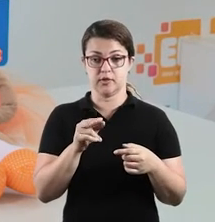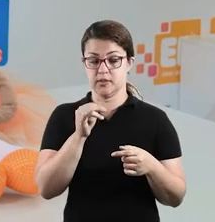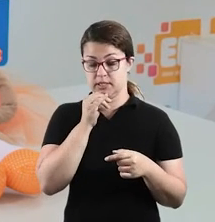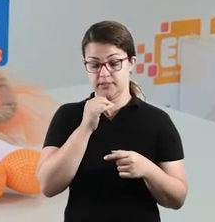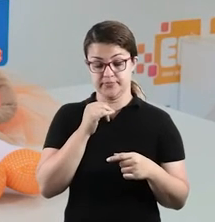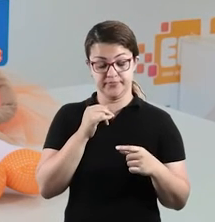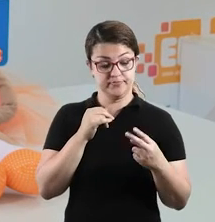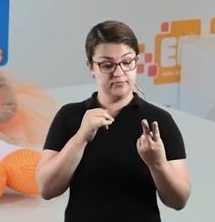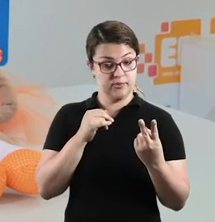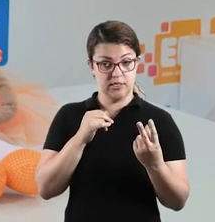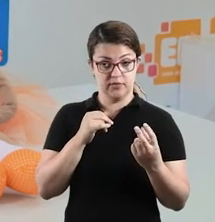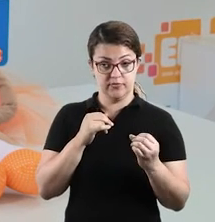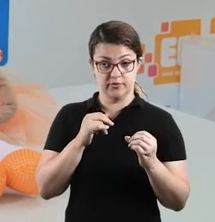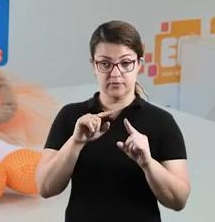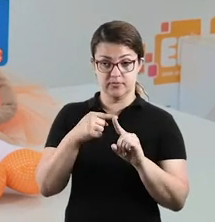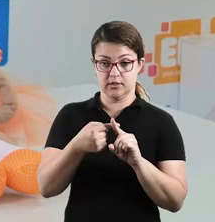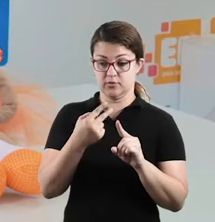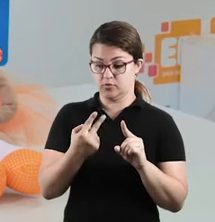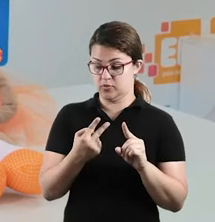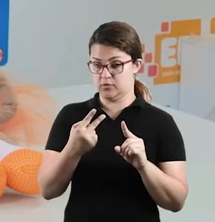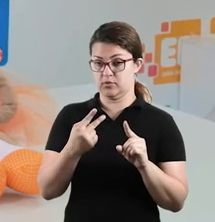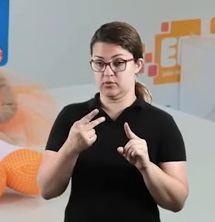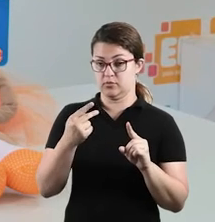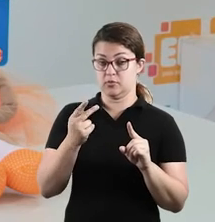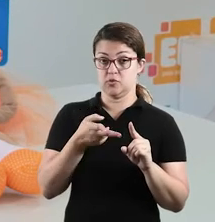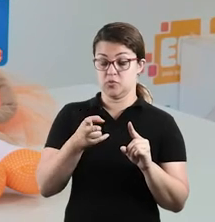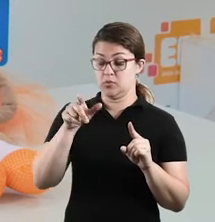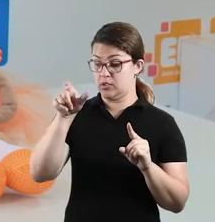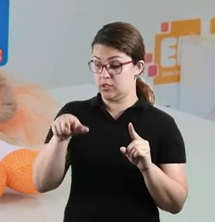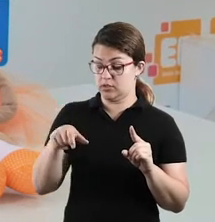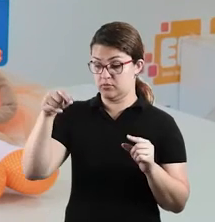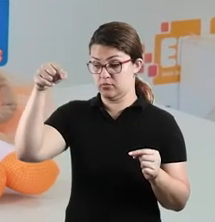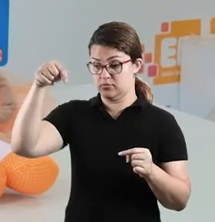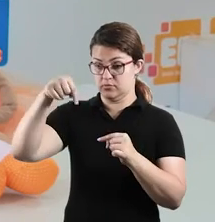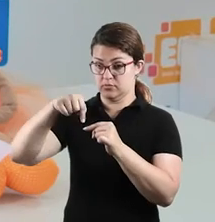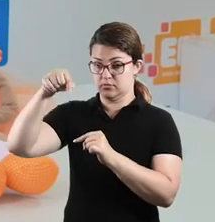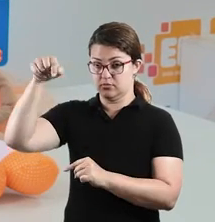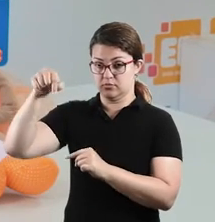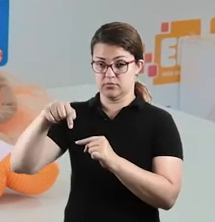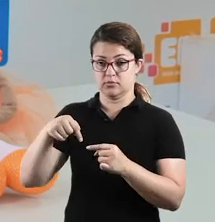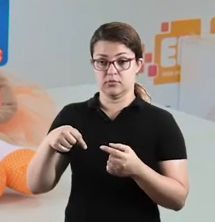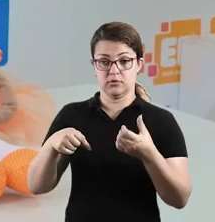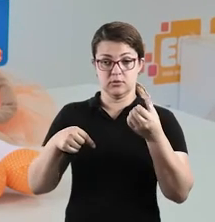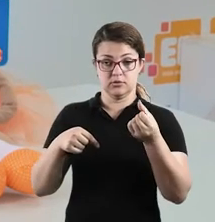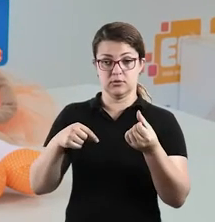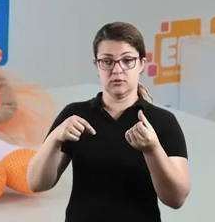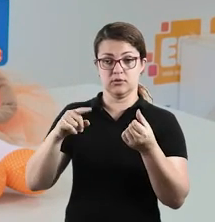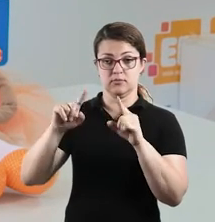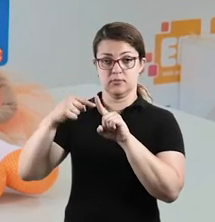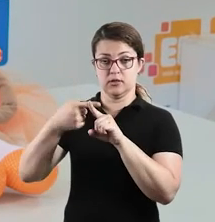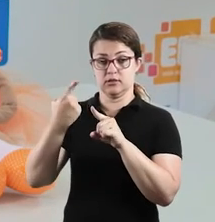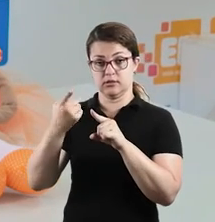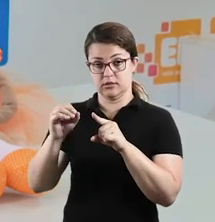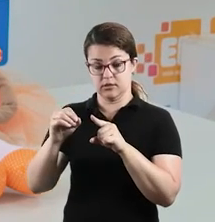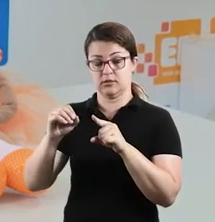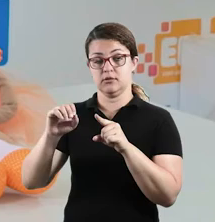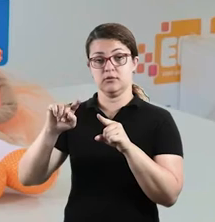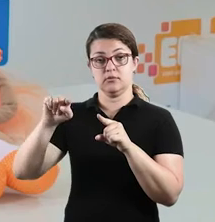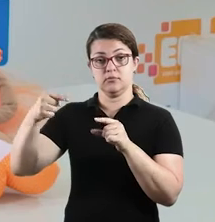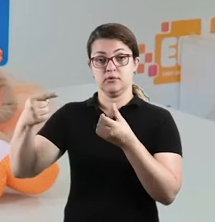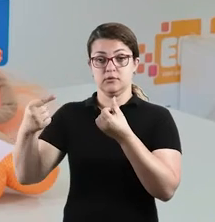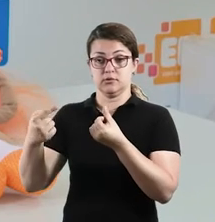diante. O 20 você vai somar mais 2 e depois vai para a próxima tabelinha. O 6 vai somar mais 10, depois